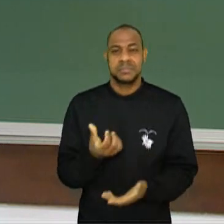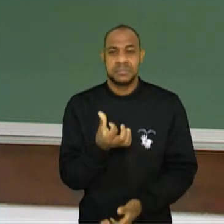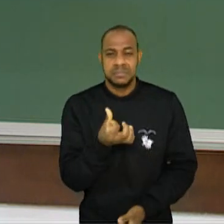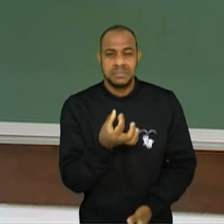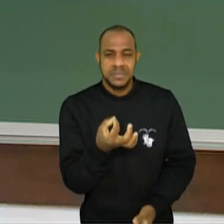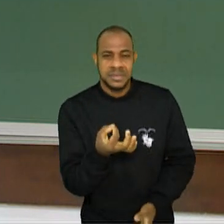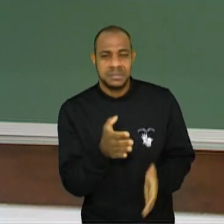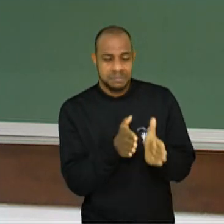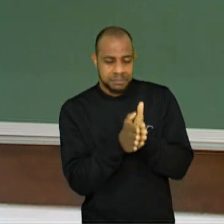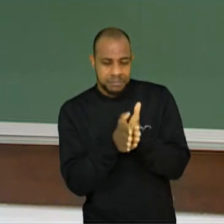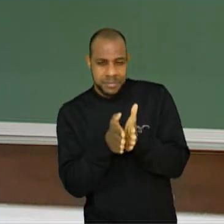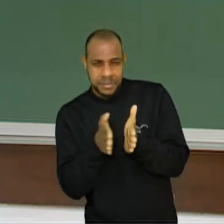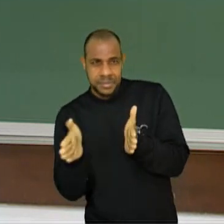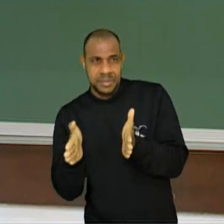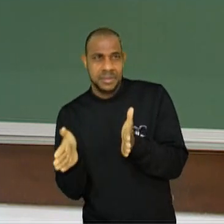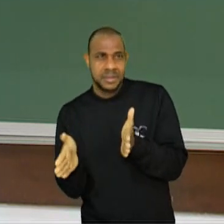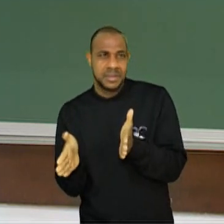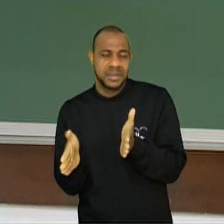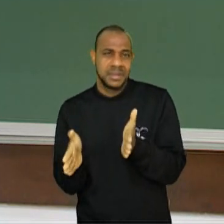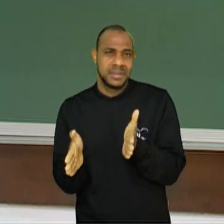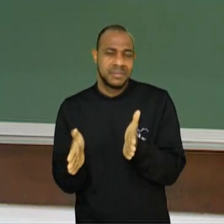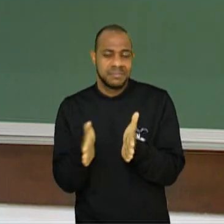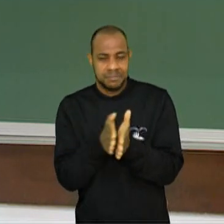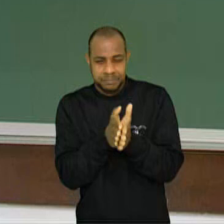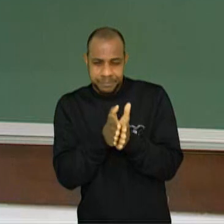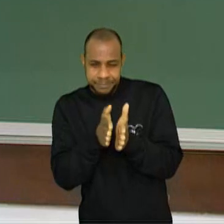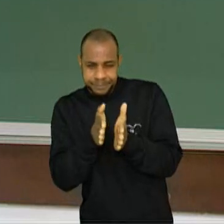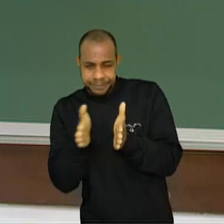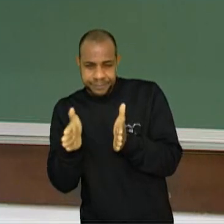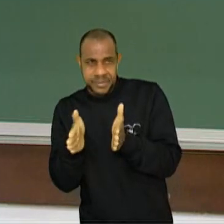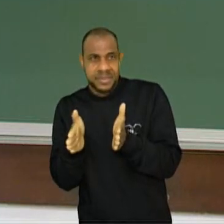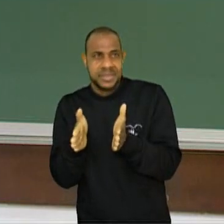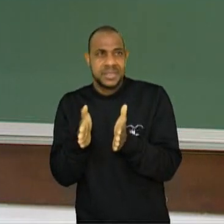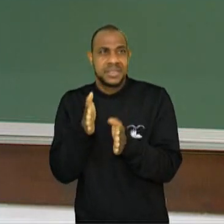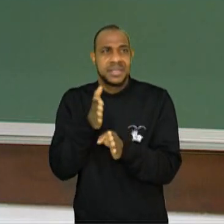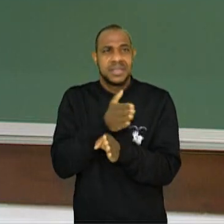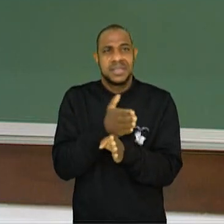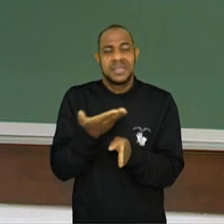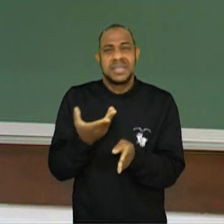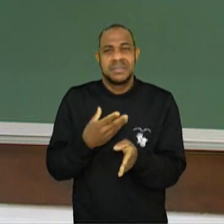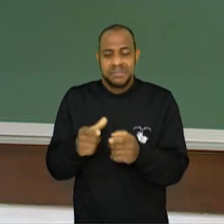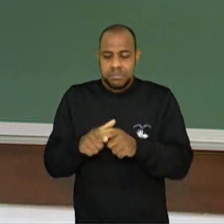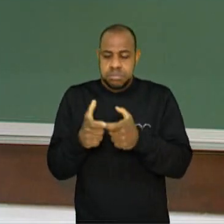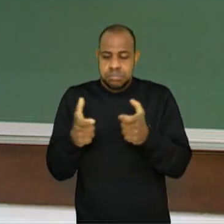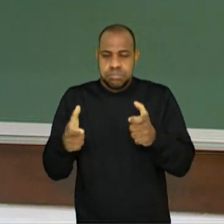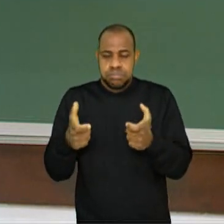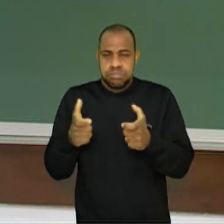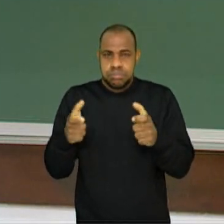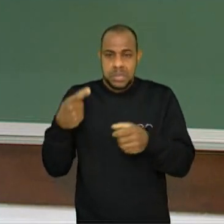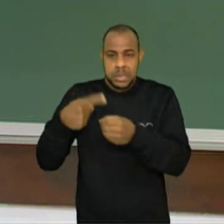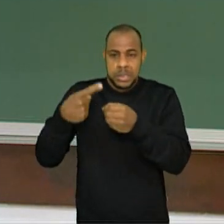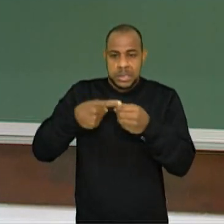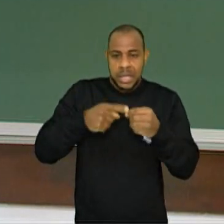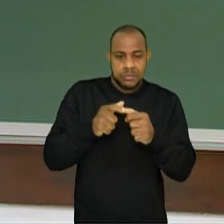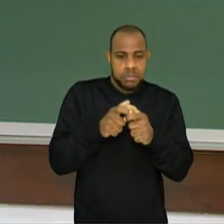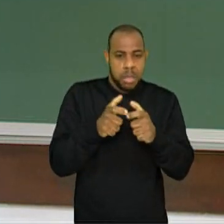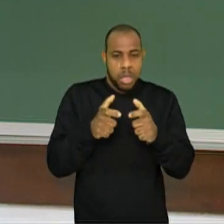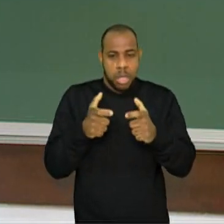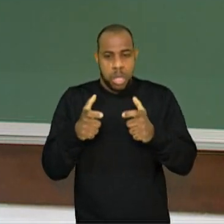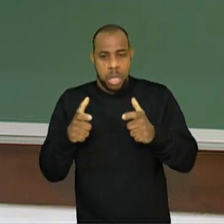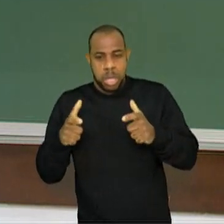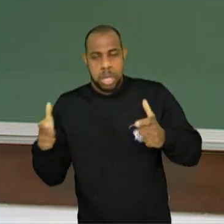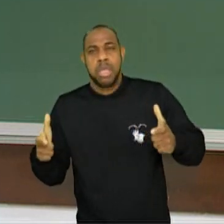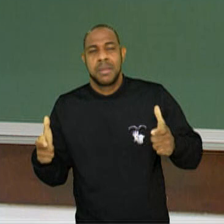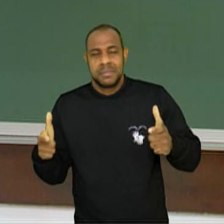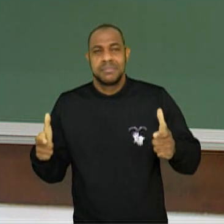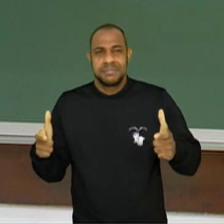70. Perceba, faz pouco tempo, né? Temos meio século aí de grande urbanização no país, alguns outros países, outras